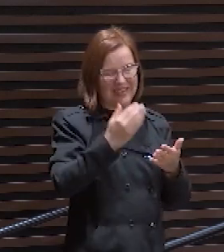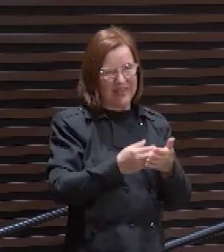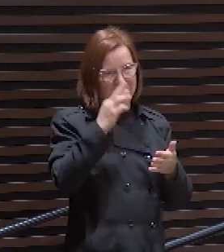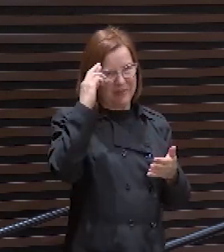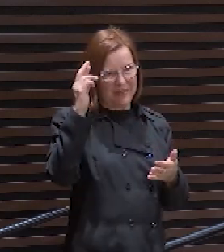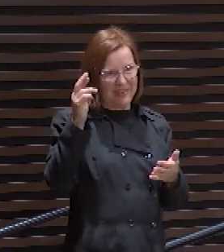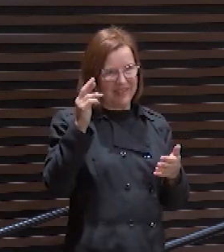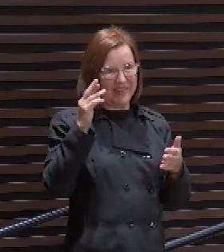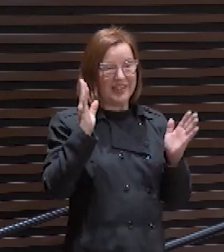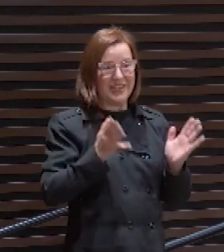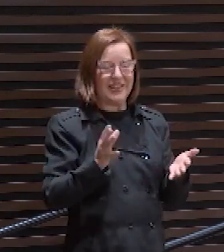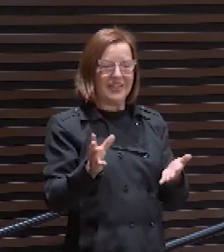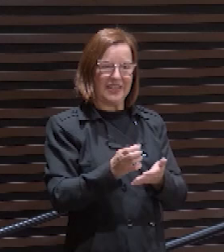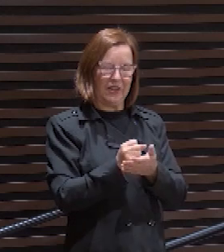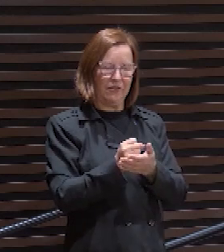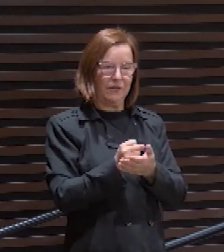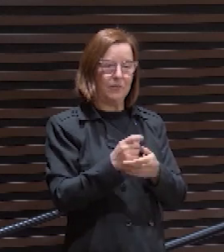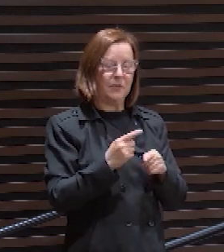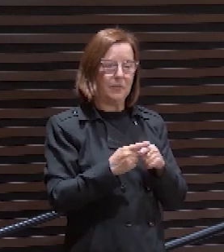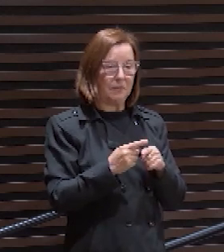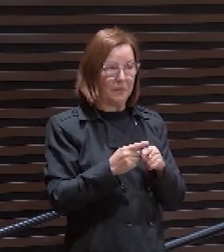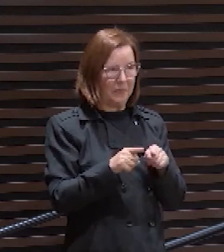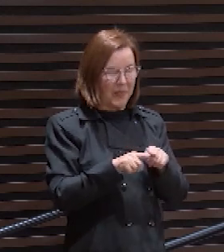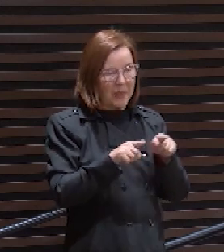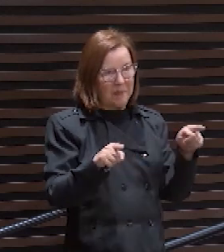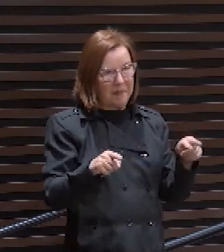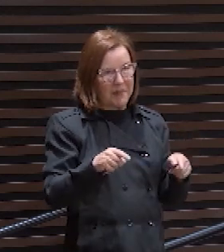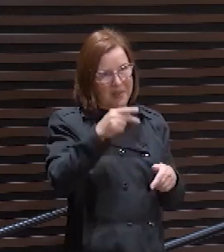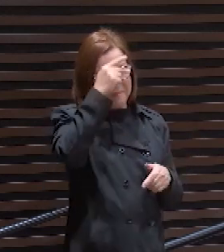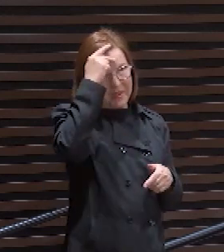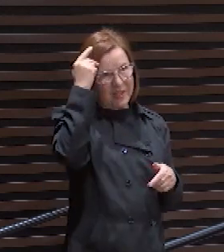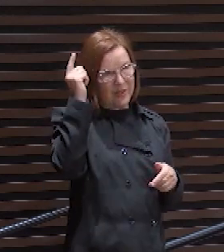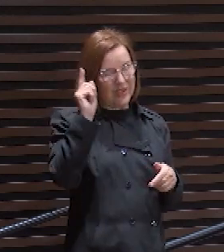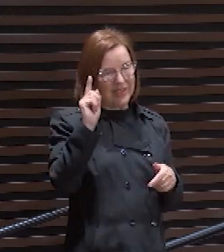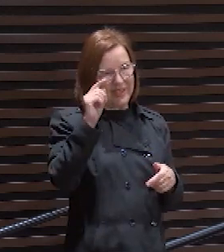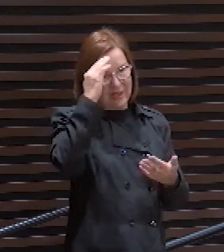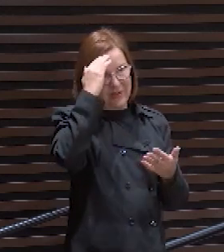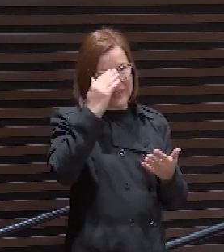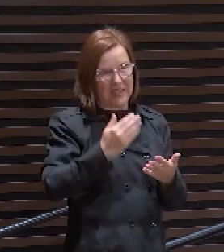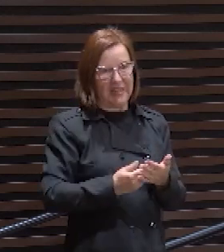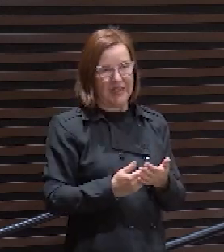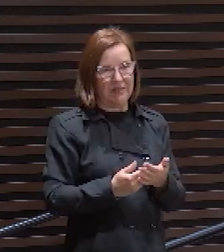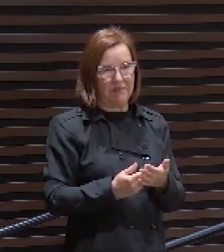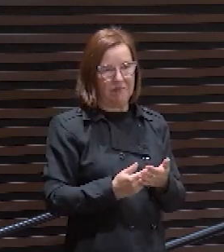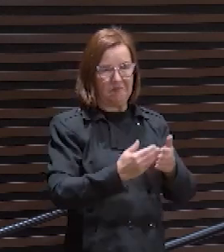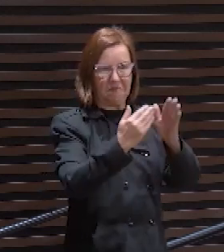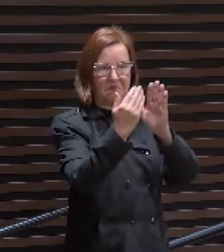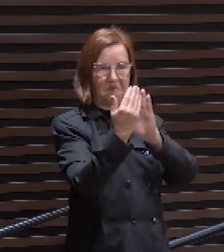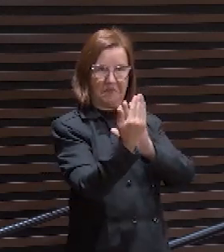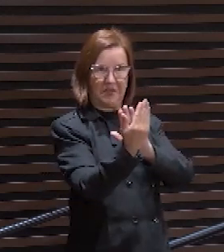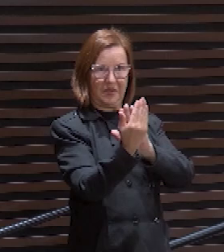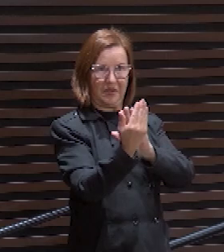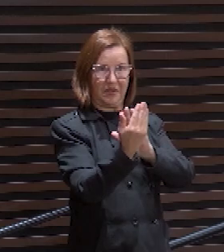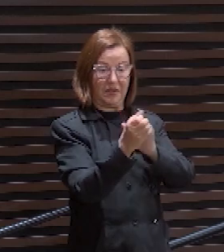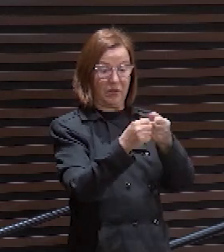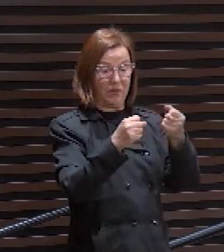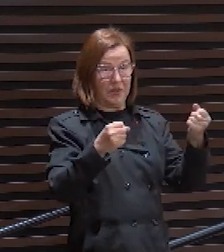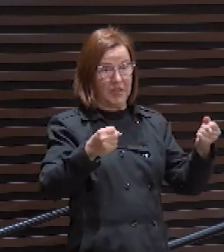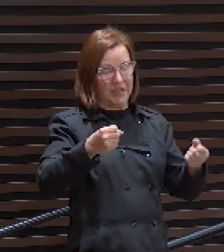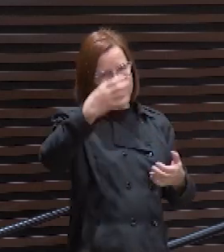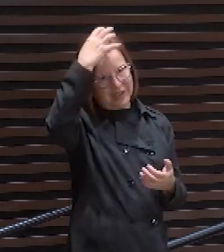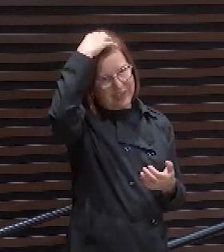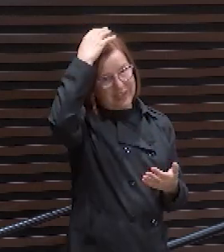aquele que não crê um dia será cobrado. Ele estará diante do grande rei e ele perderá a guerra. E nós percebemos